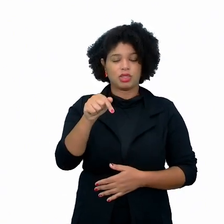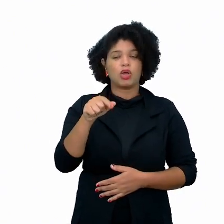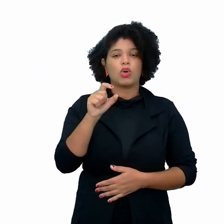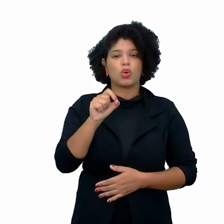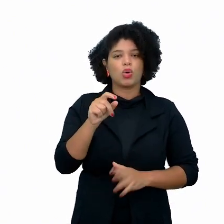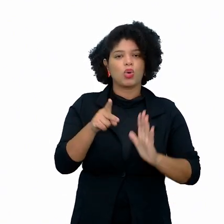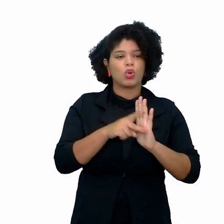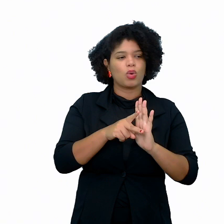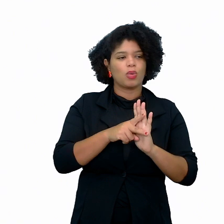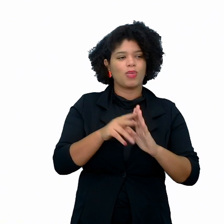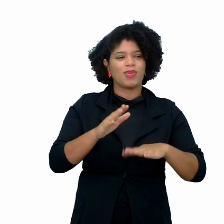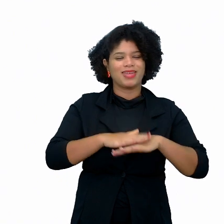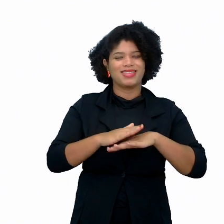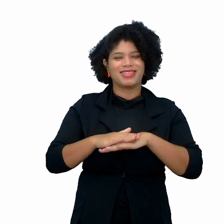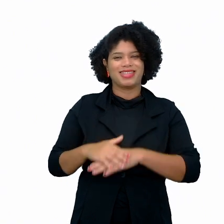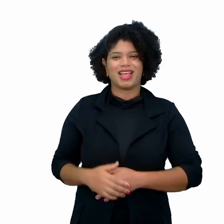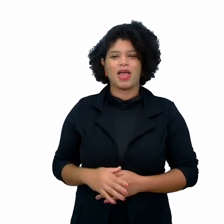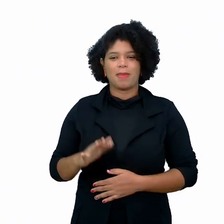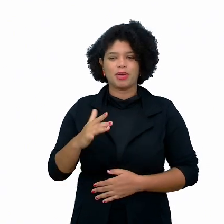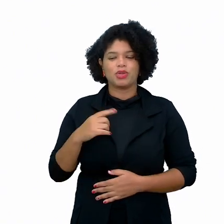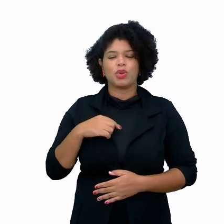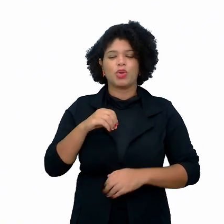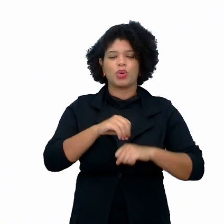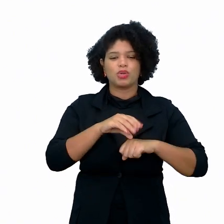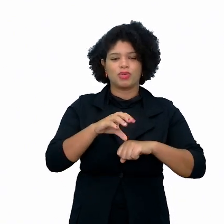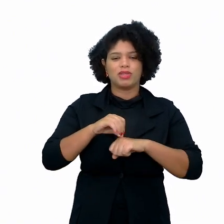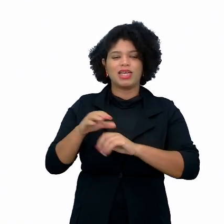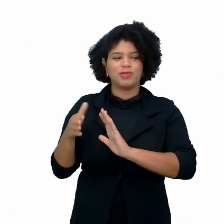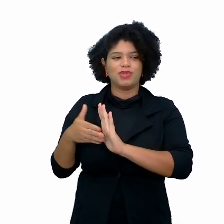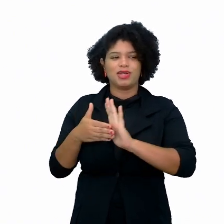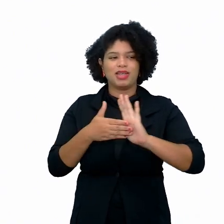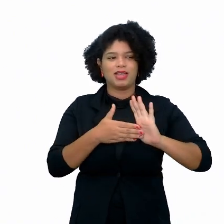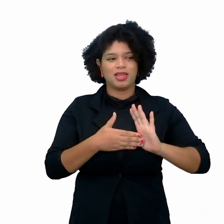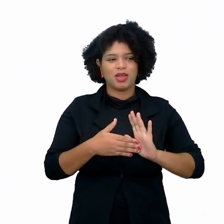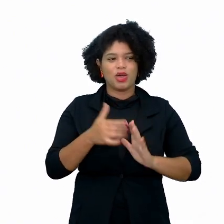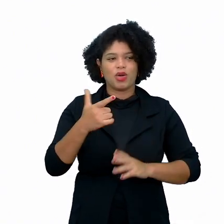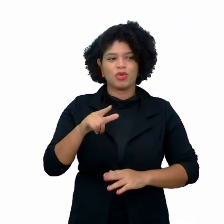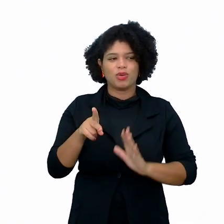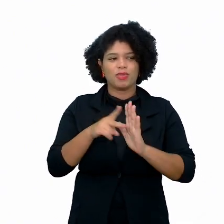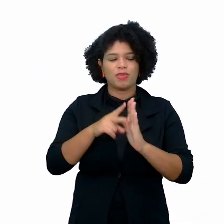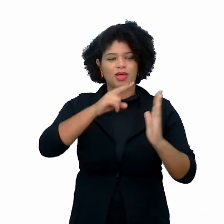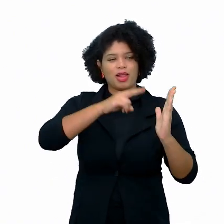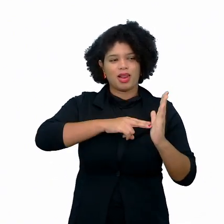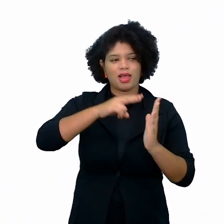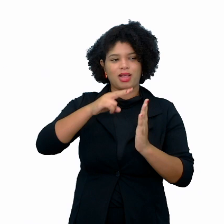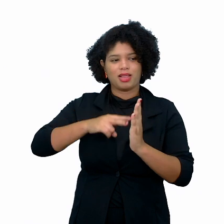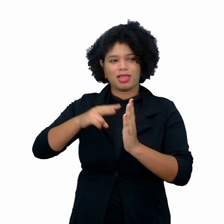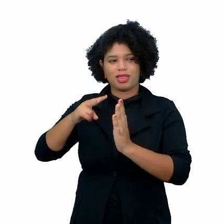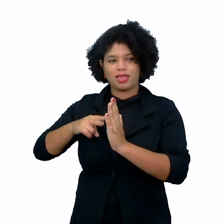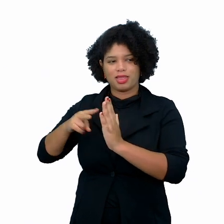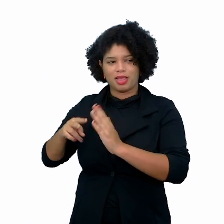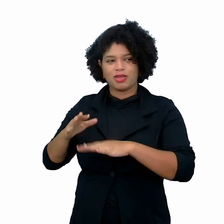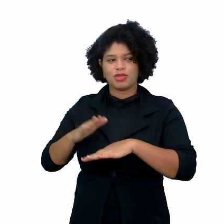traz exatamente uma situação de pesquisa através da leitura. De antemão,